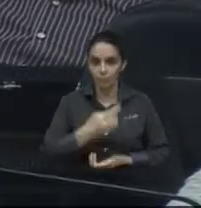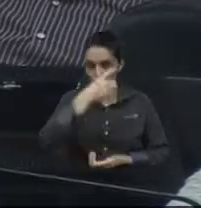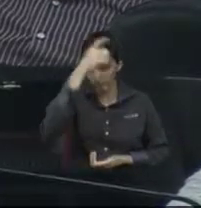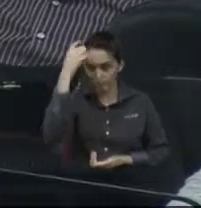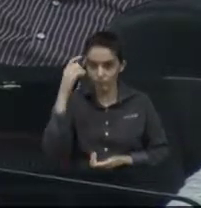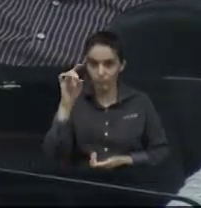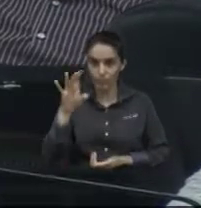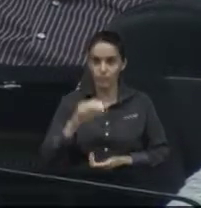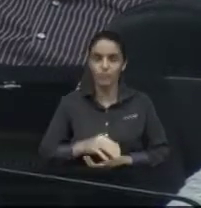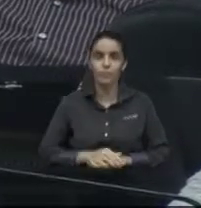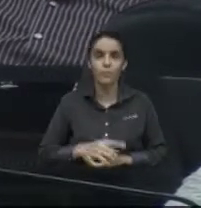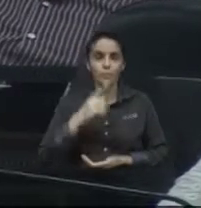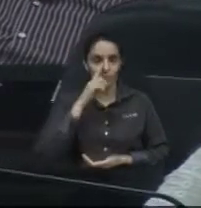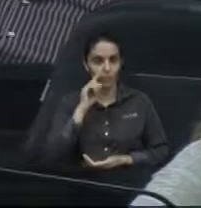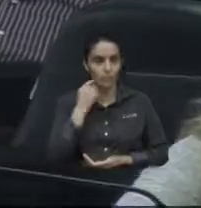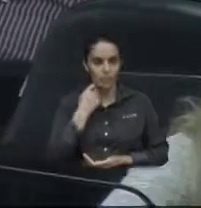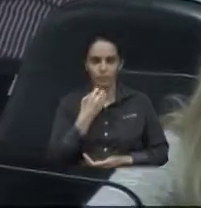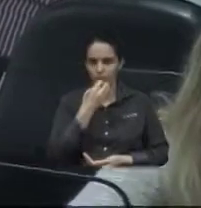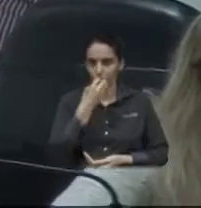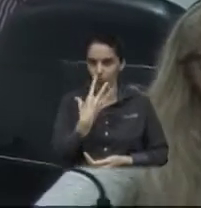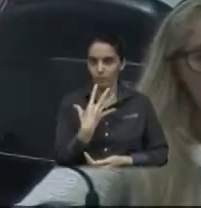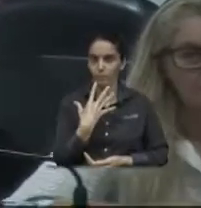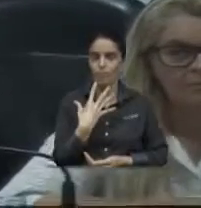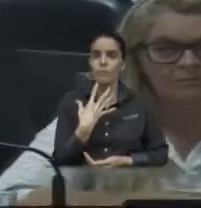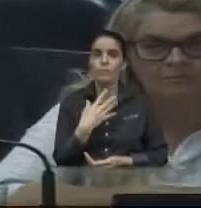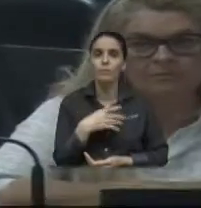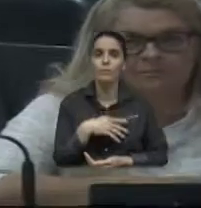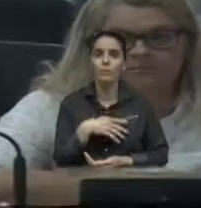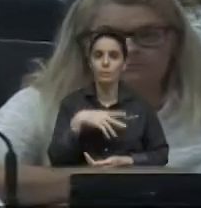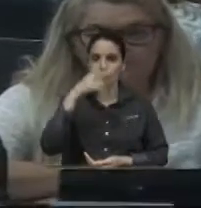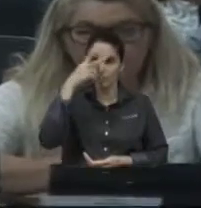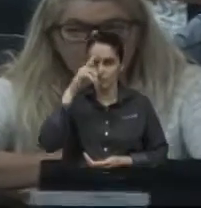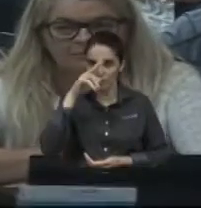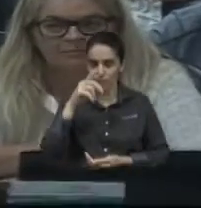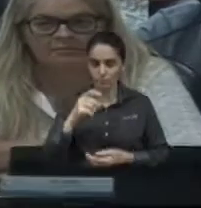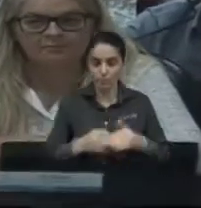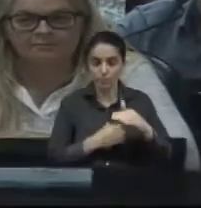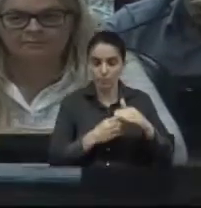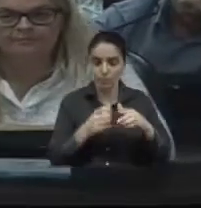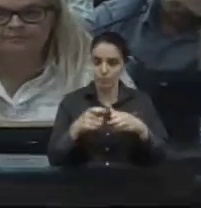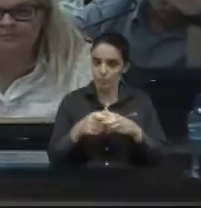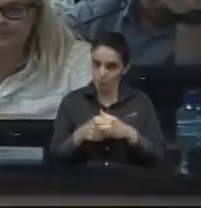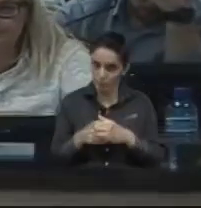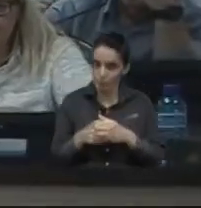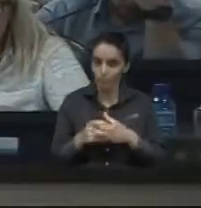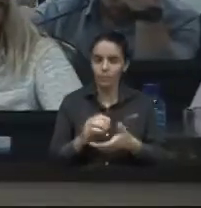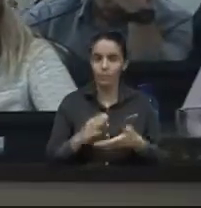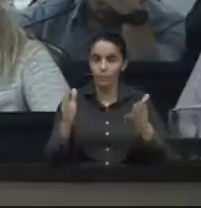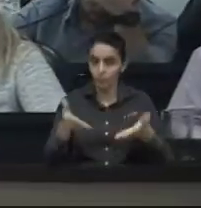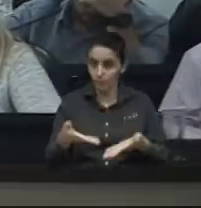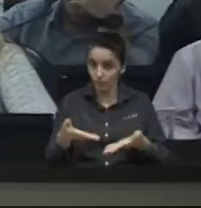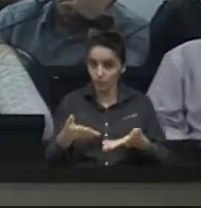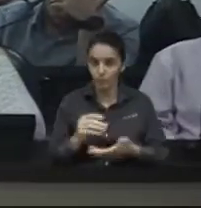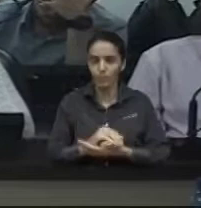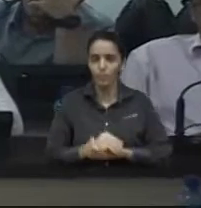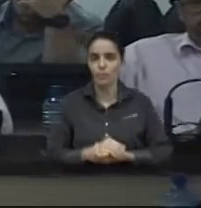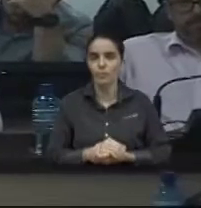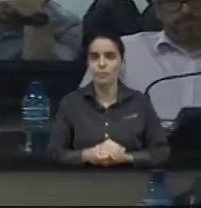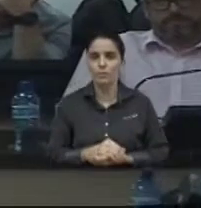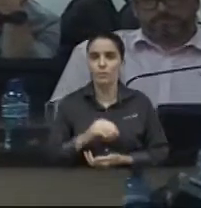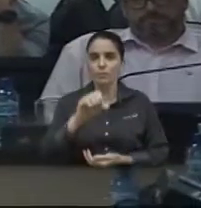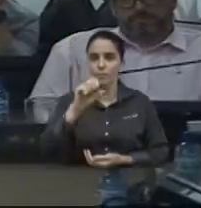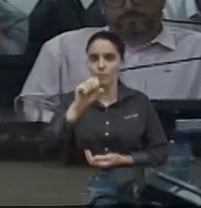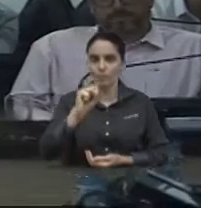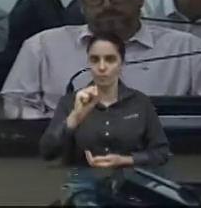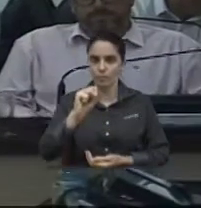Vereador, foi muito bem lembrado das pequenas empresas e hoje acho que